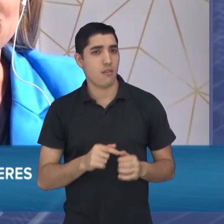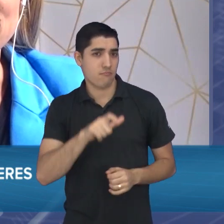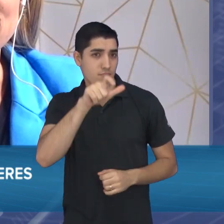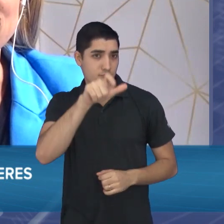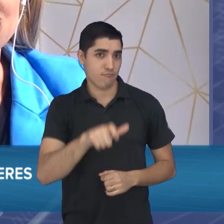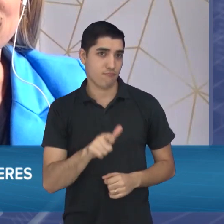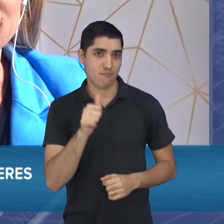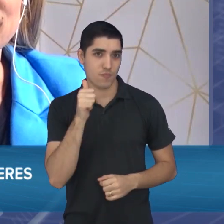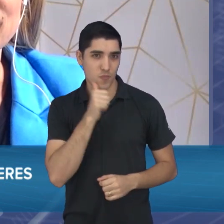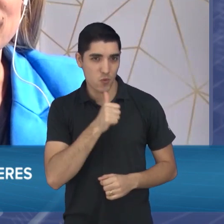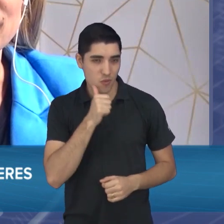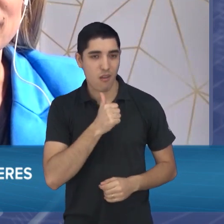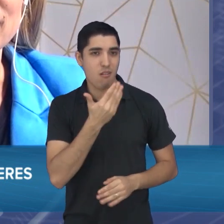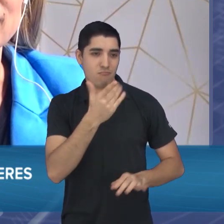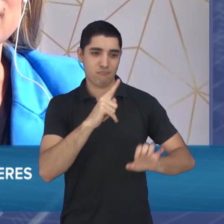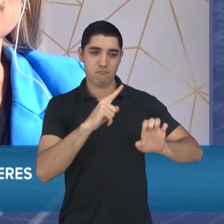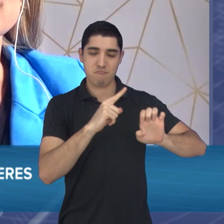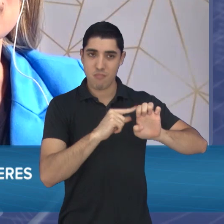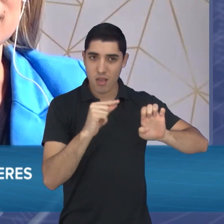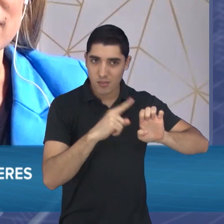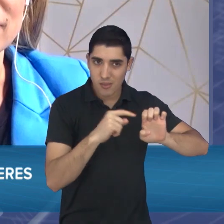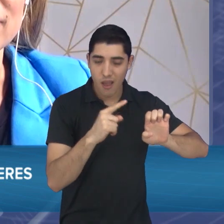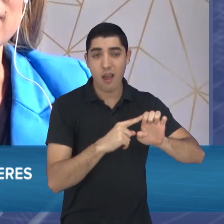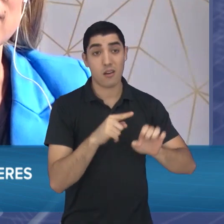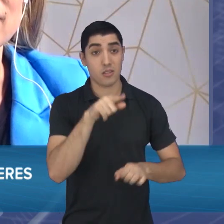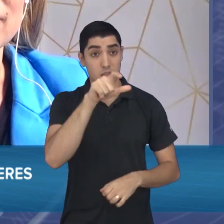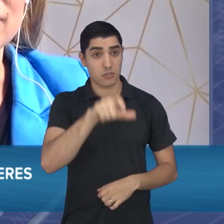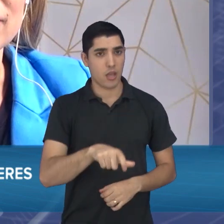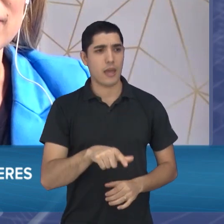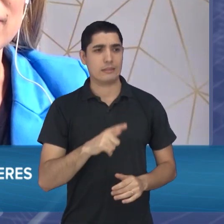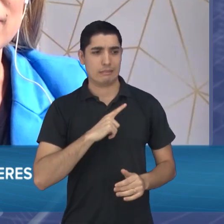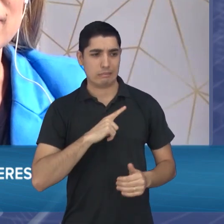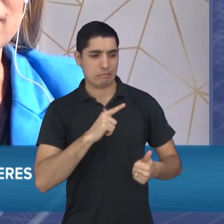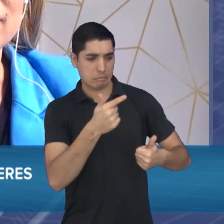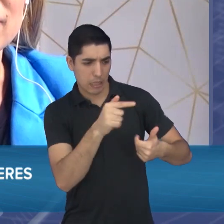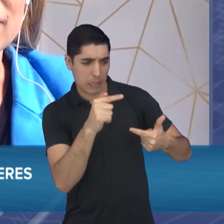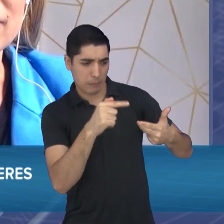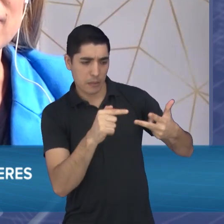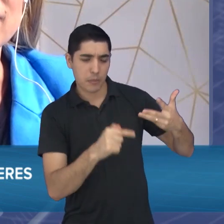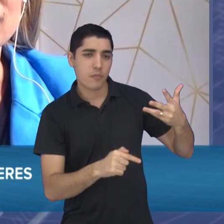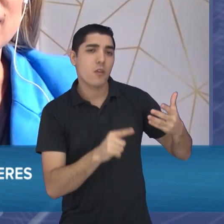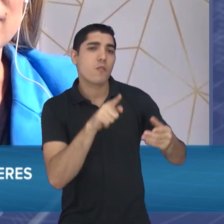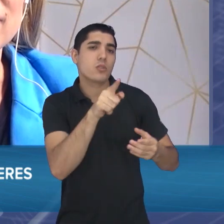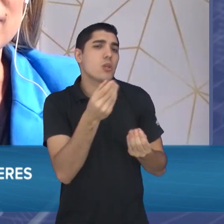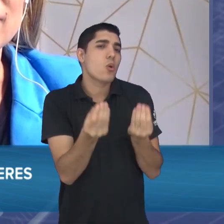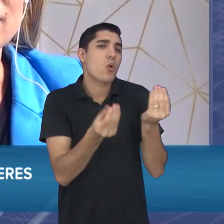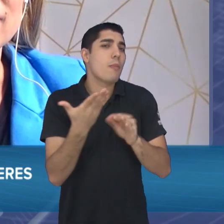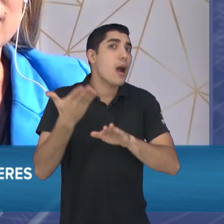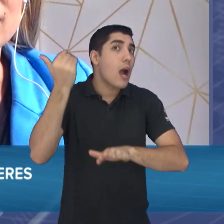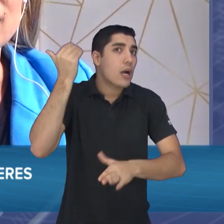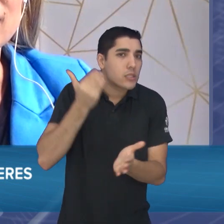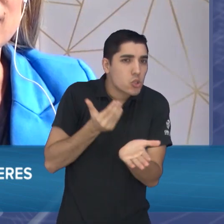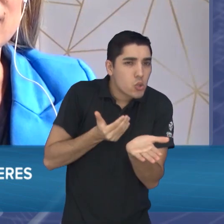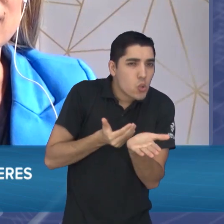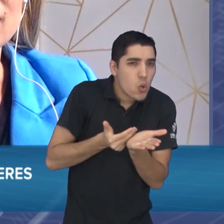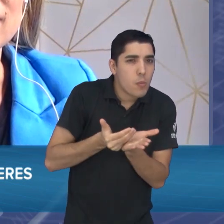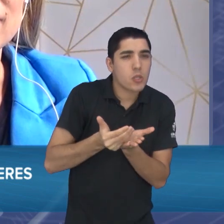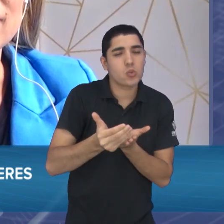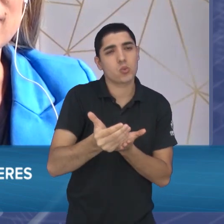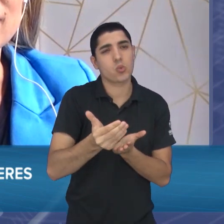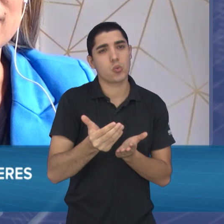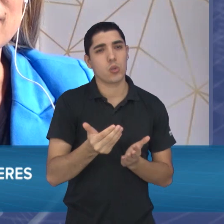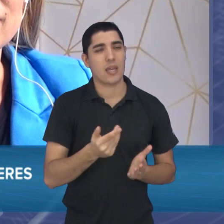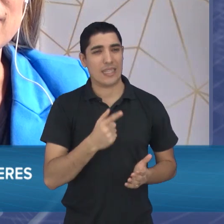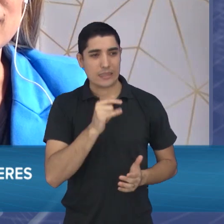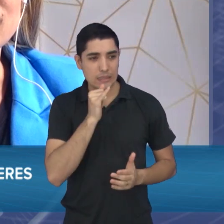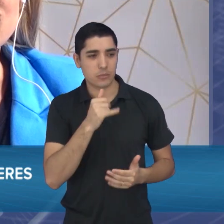mulher empresária, né, tem que lidar com todas essas questões. Como é para você? Como foi lá no início é,